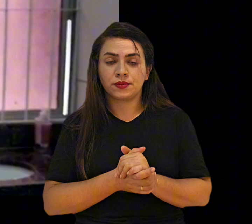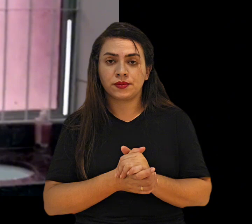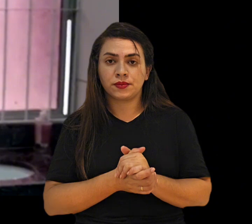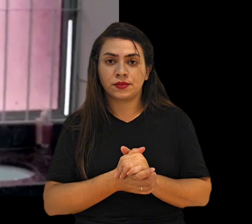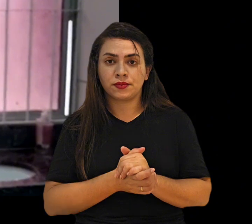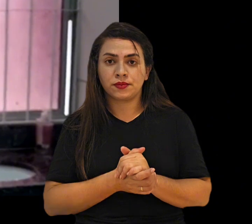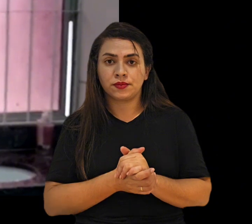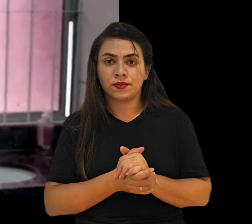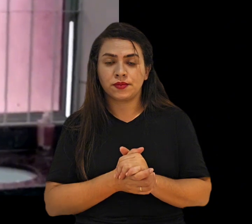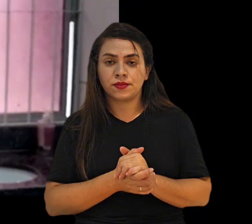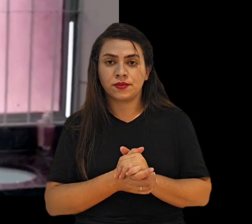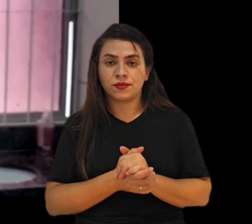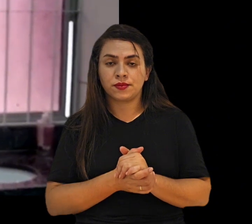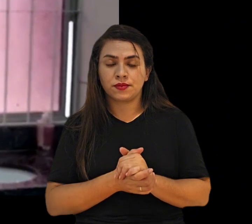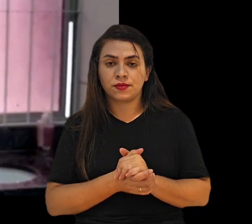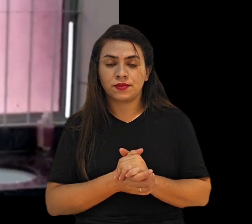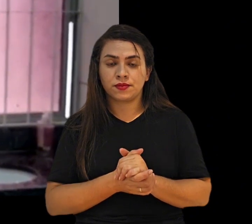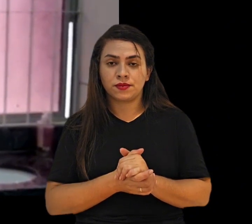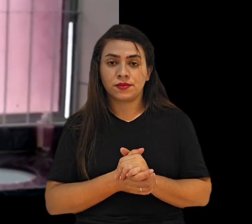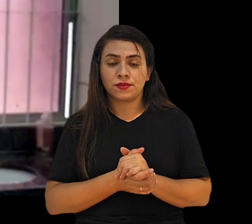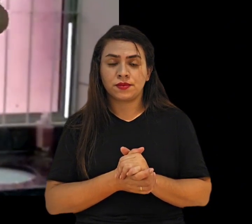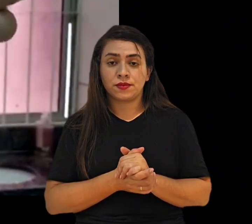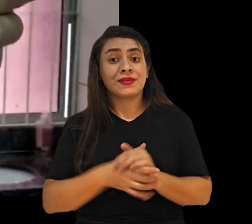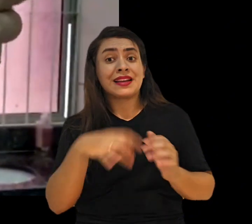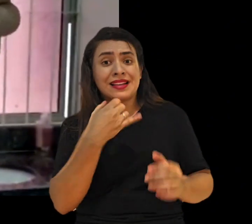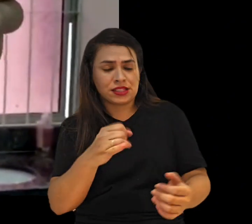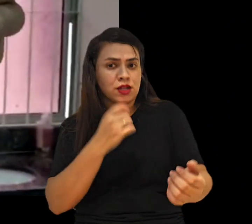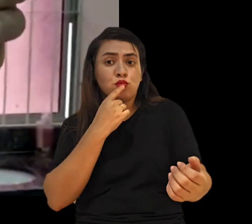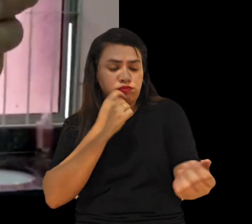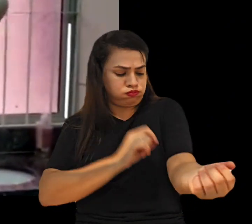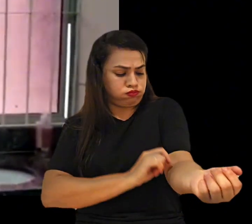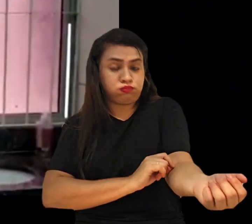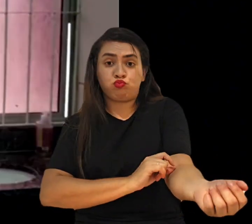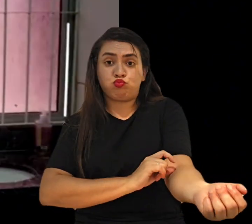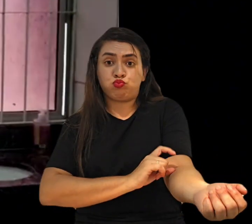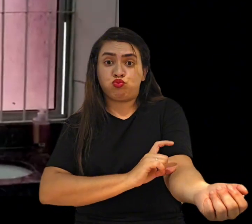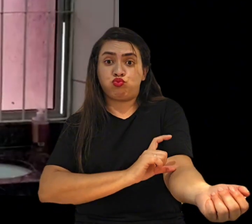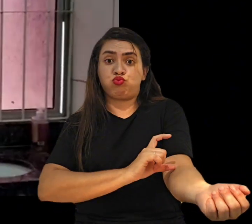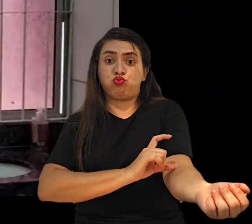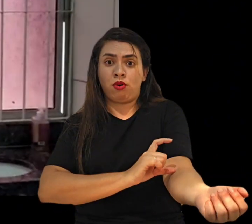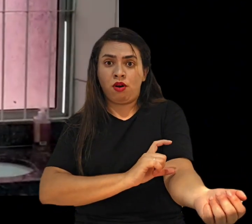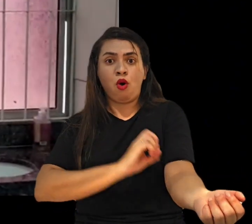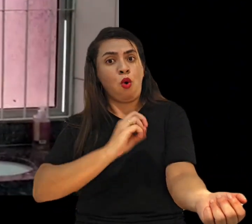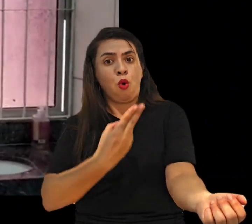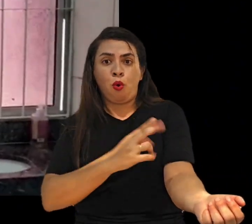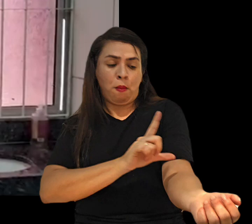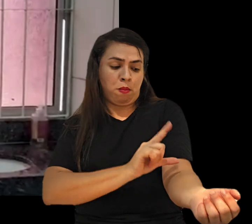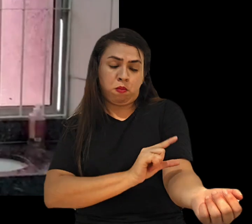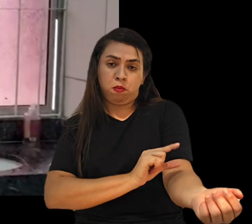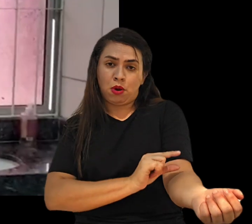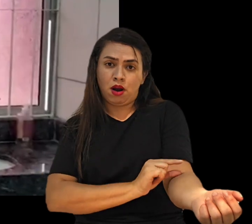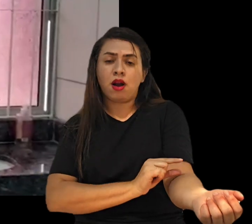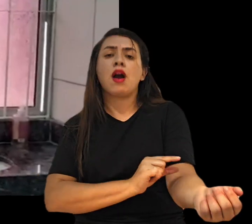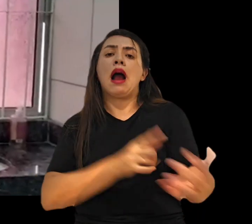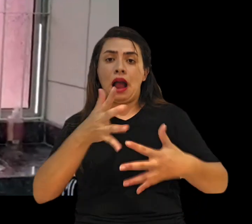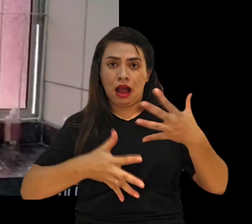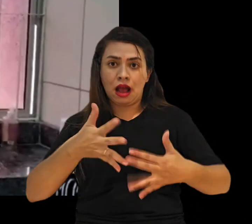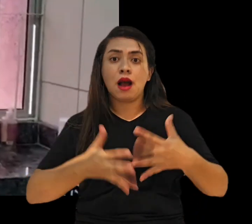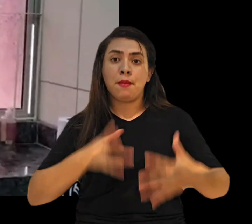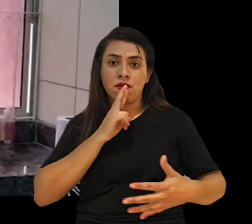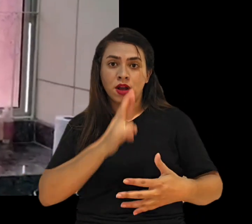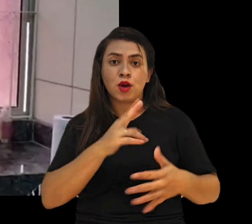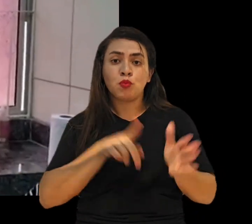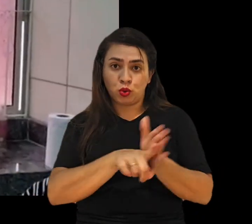de sangue adequada, aqui ó, tem até uma marquinha aqui ó, da quantidade de sangue, a quantidade de anticoagulante vai funcionar. Se eu passar